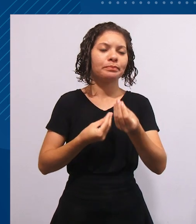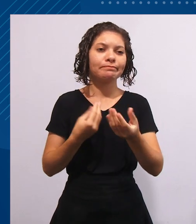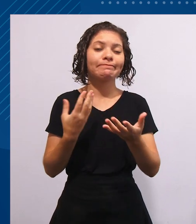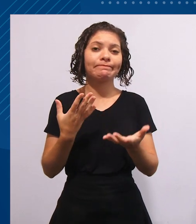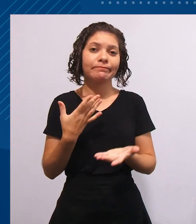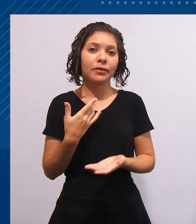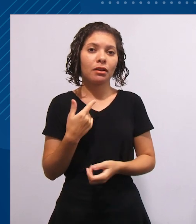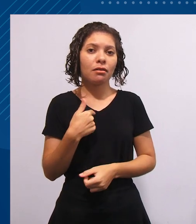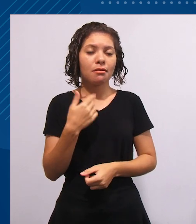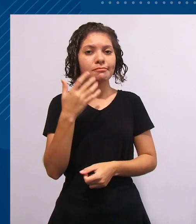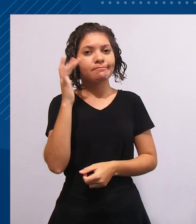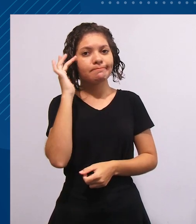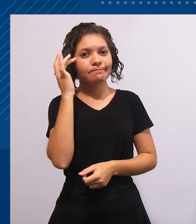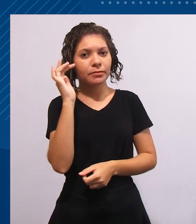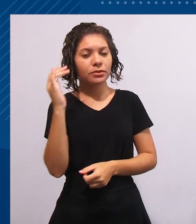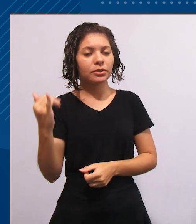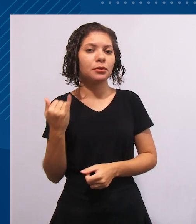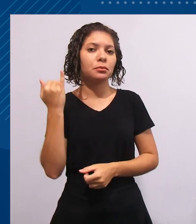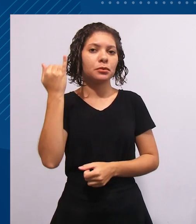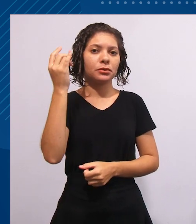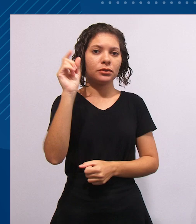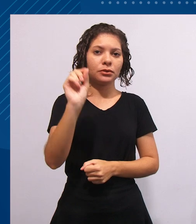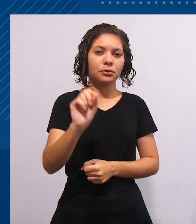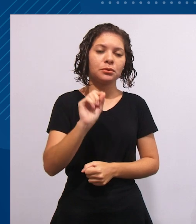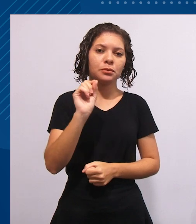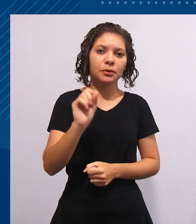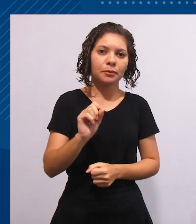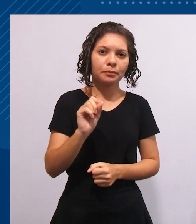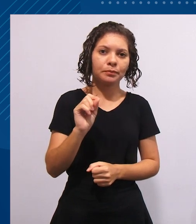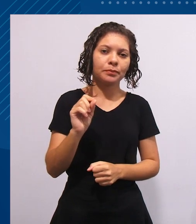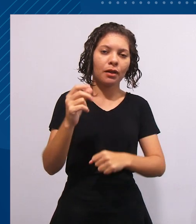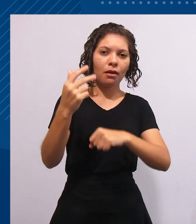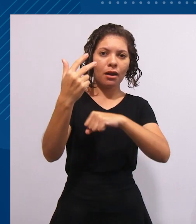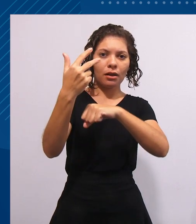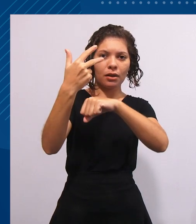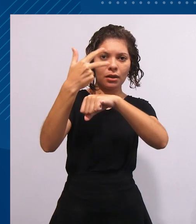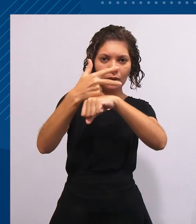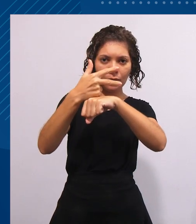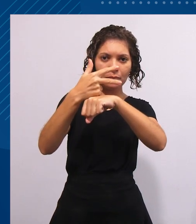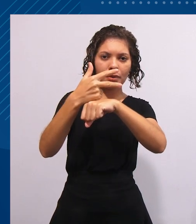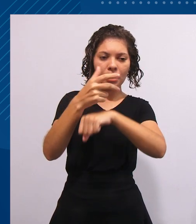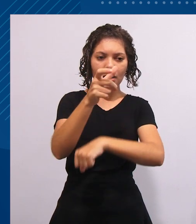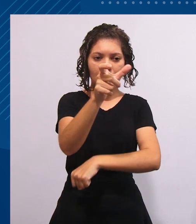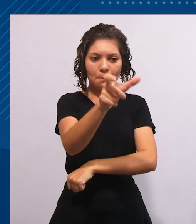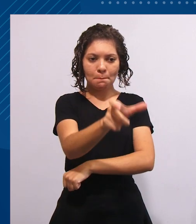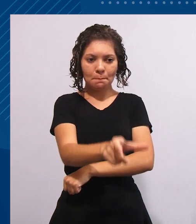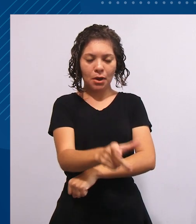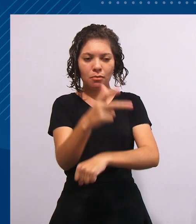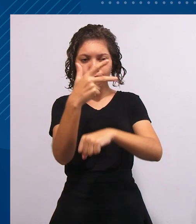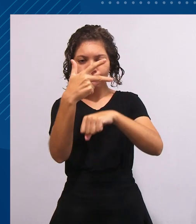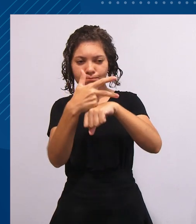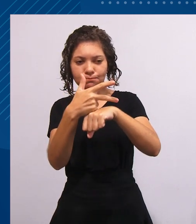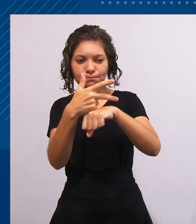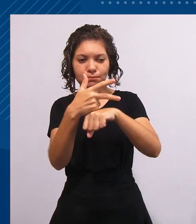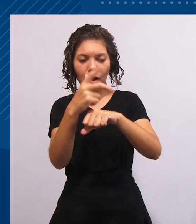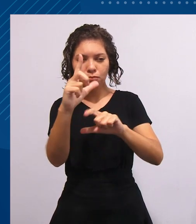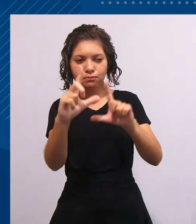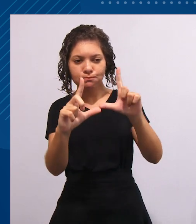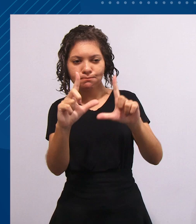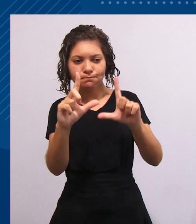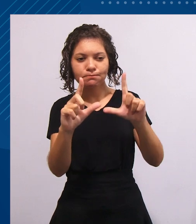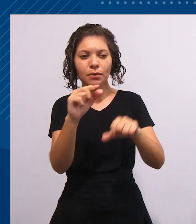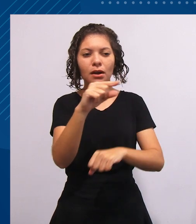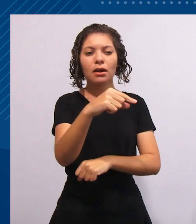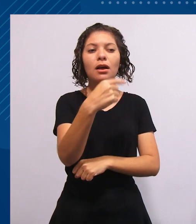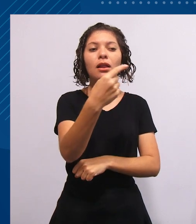quando a gente vai ligar né que essa pessoa enfim que vai ser filmada que vai ser entrevistada né